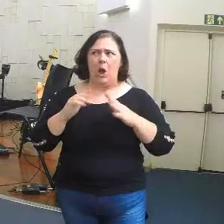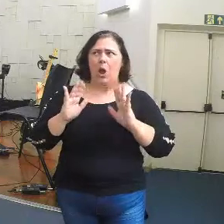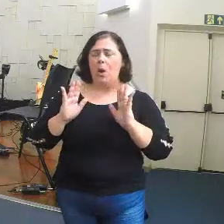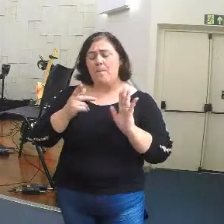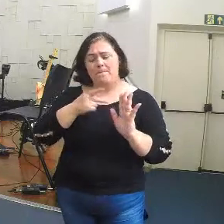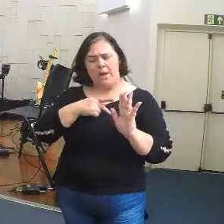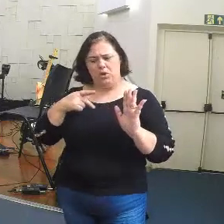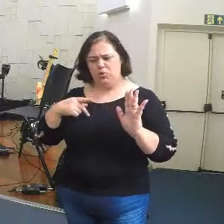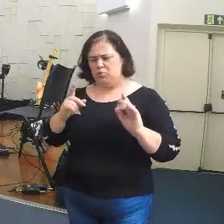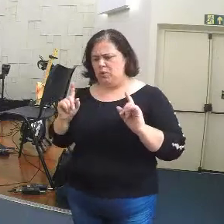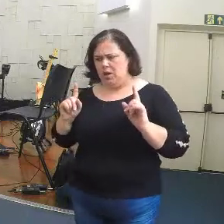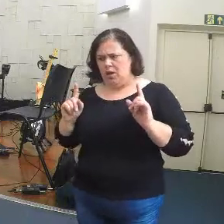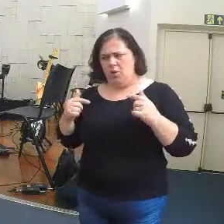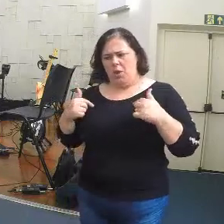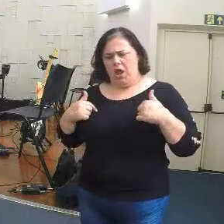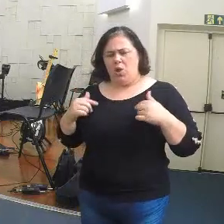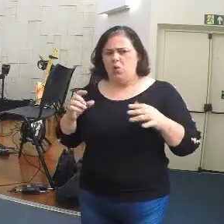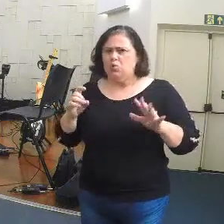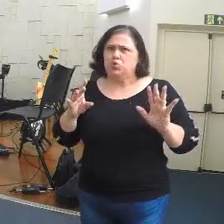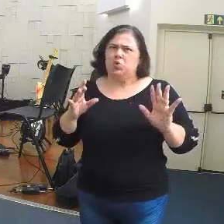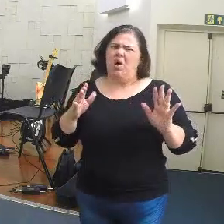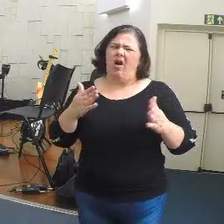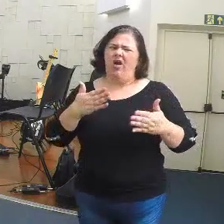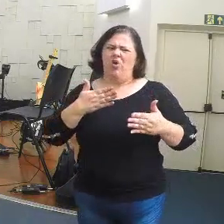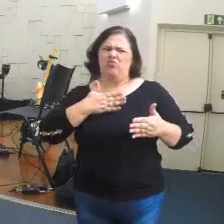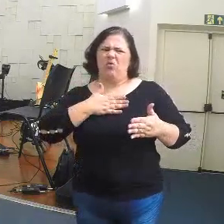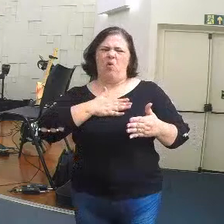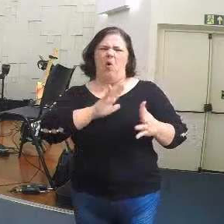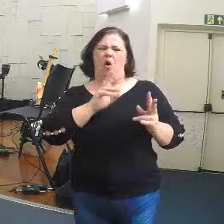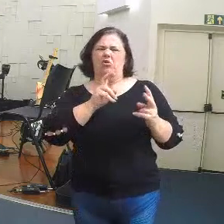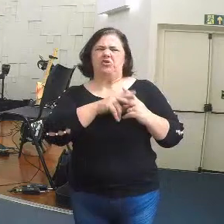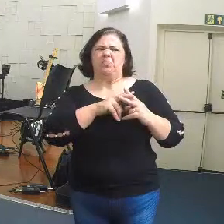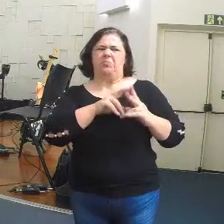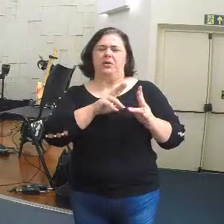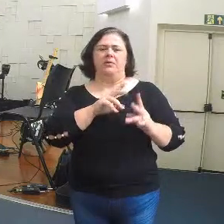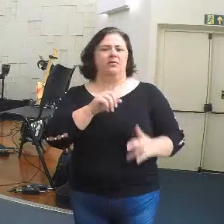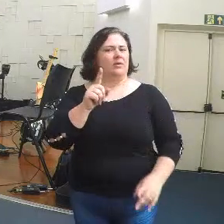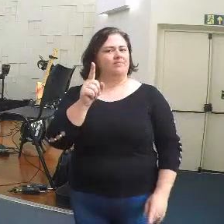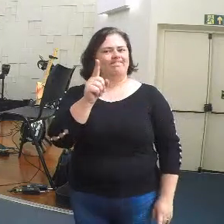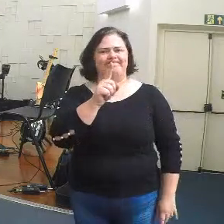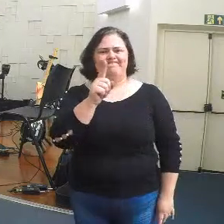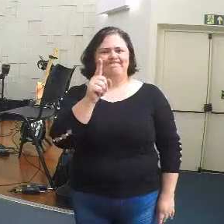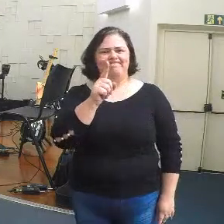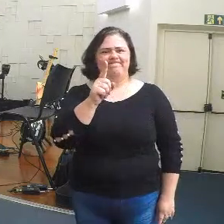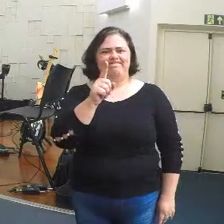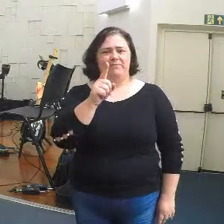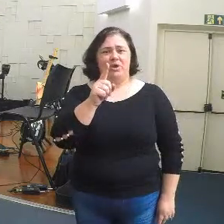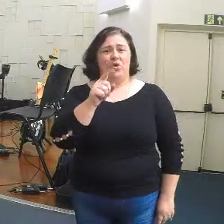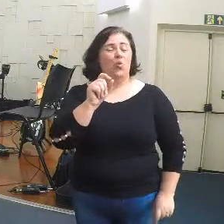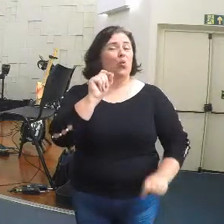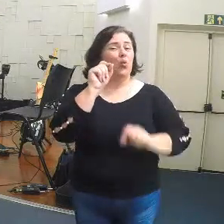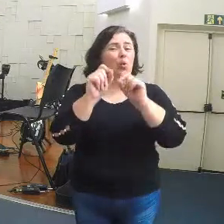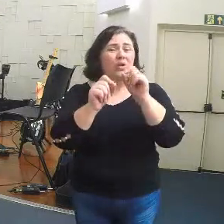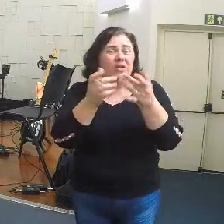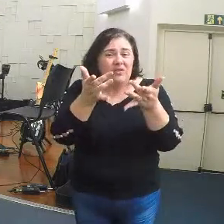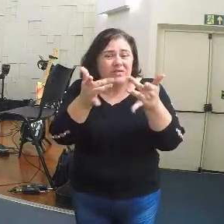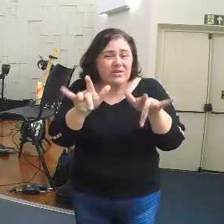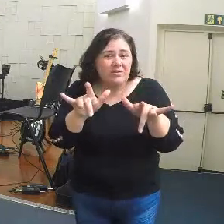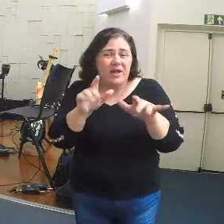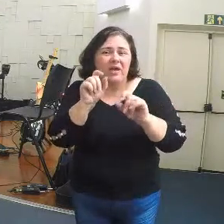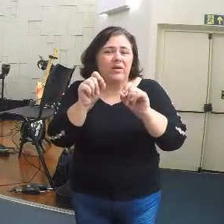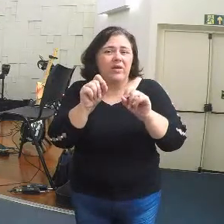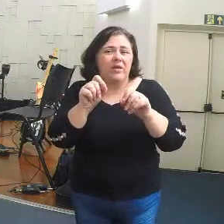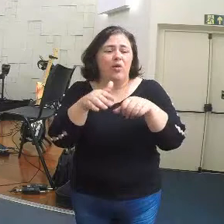egoísta. Agora, quando você conhece o amor de Deus que não tem medida, que se revelou ao máximo, e